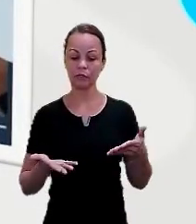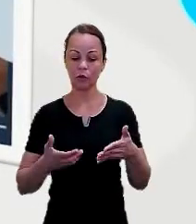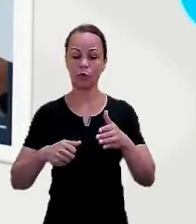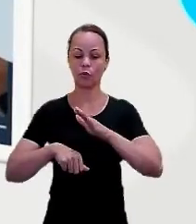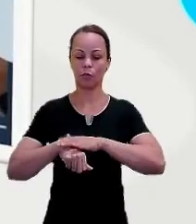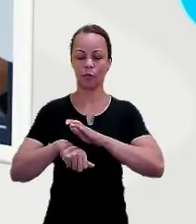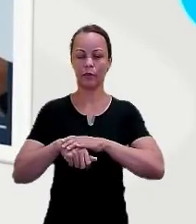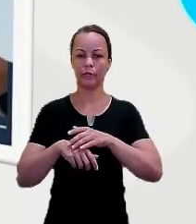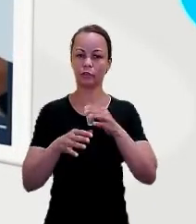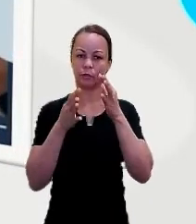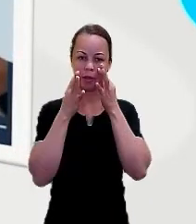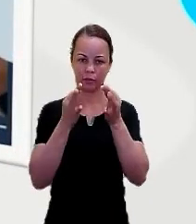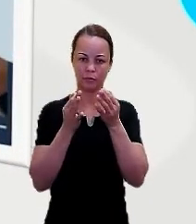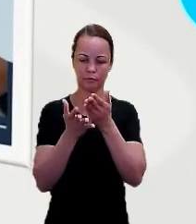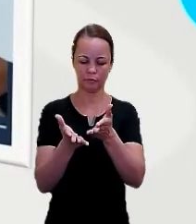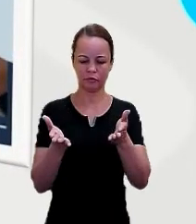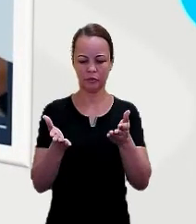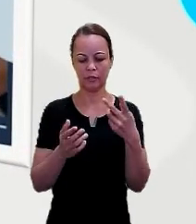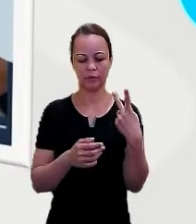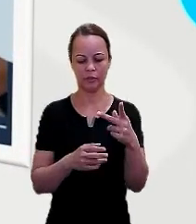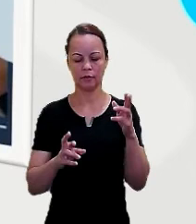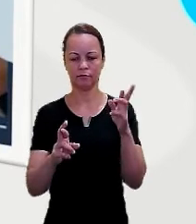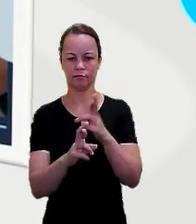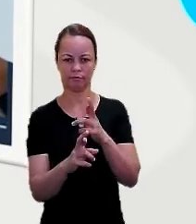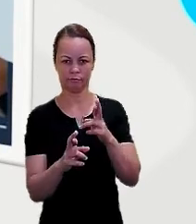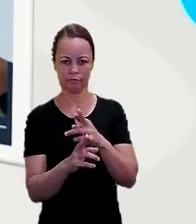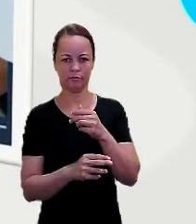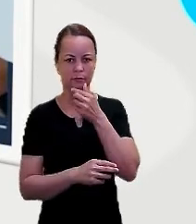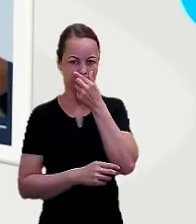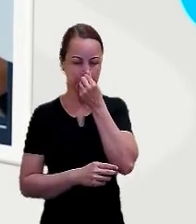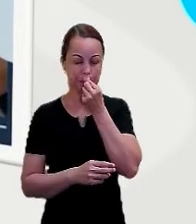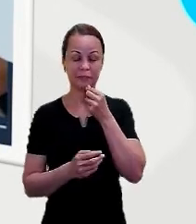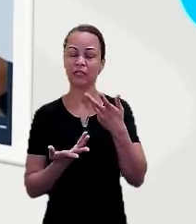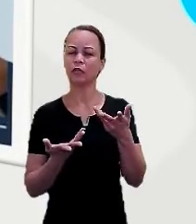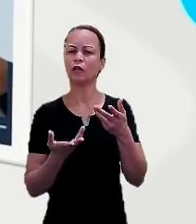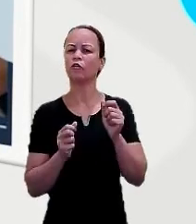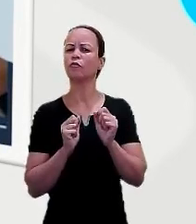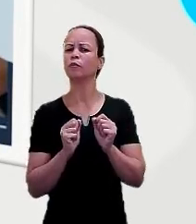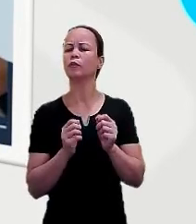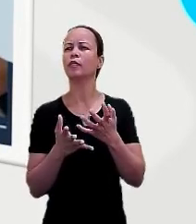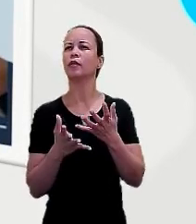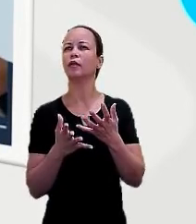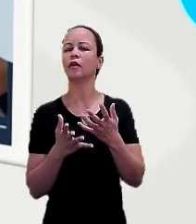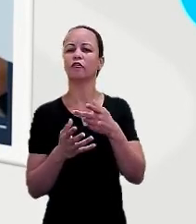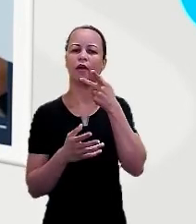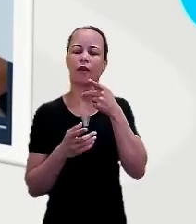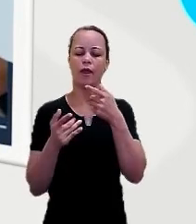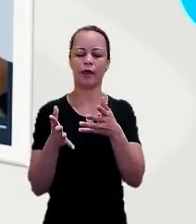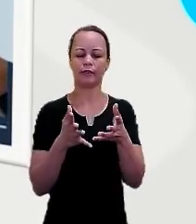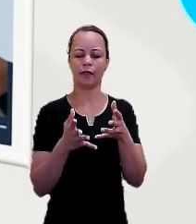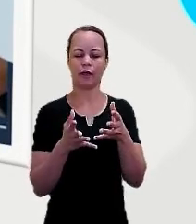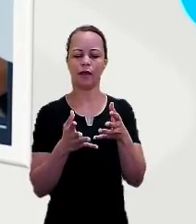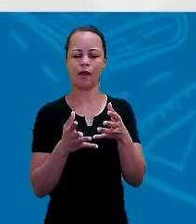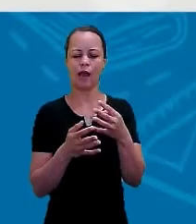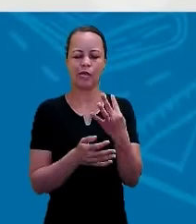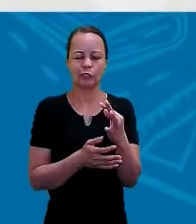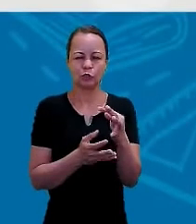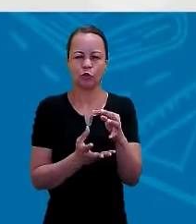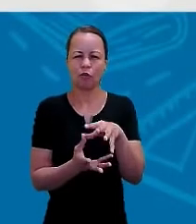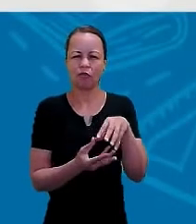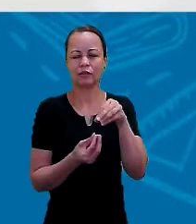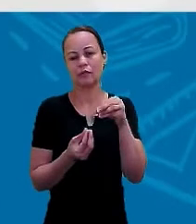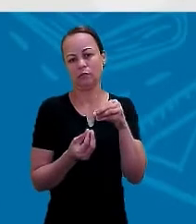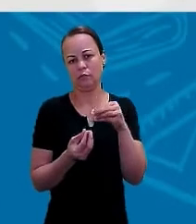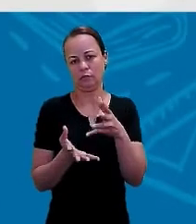chamar a atenção, mais uma vez com relação a essa dor, não poderia deixar de falar sobre a dor fantasma. Geralmente, pessoas que amputam